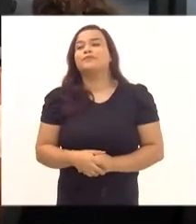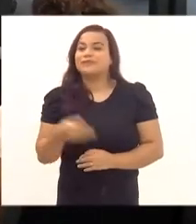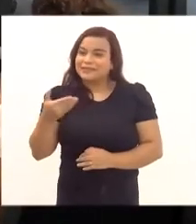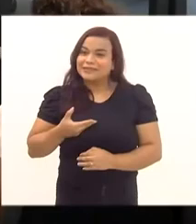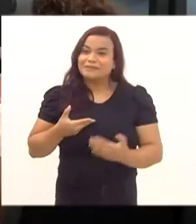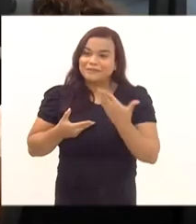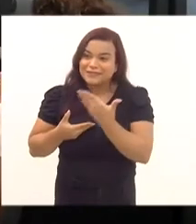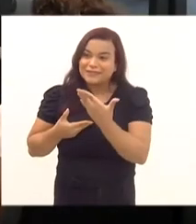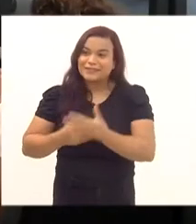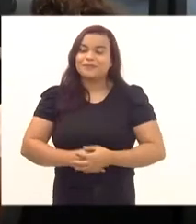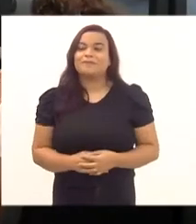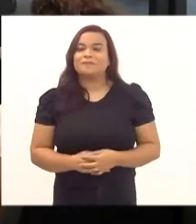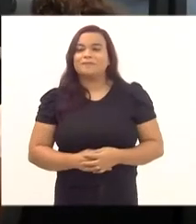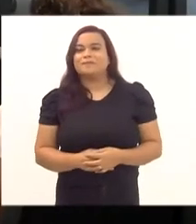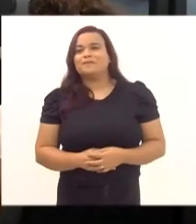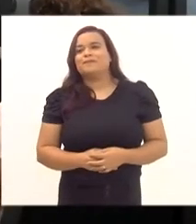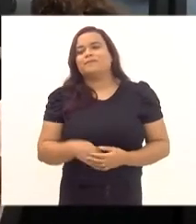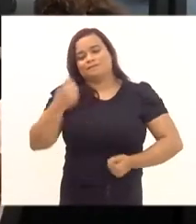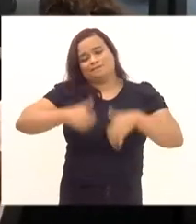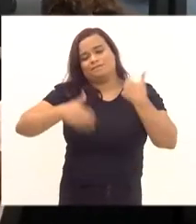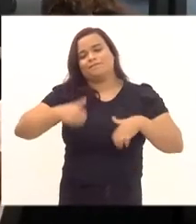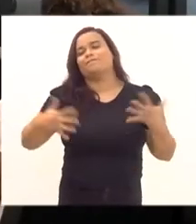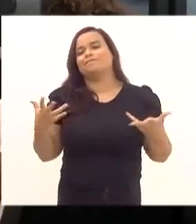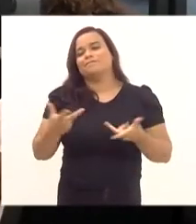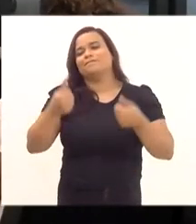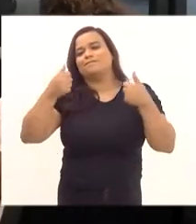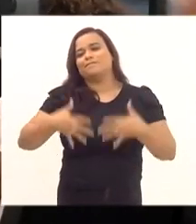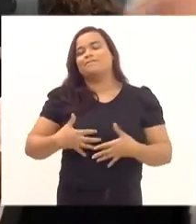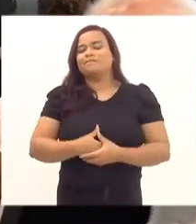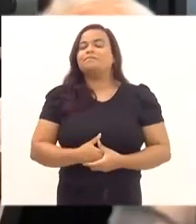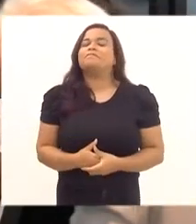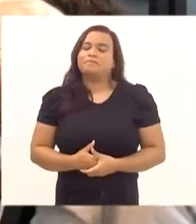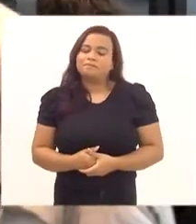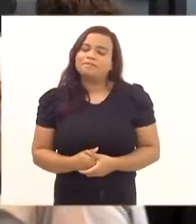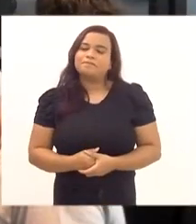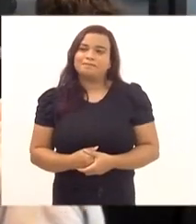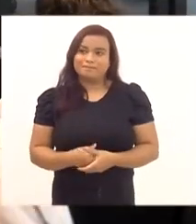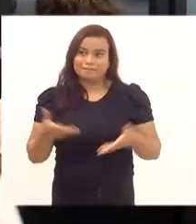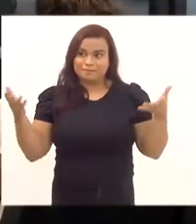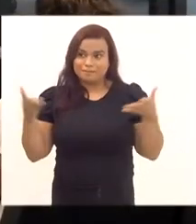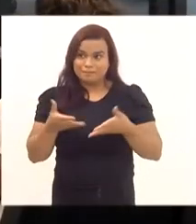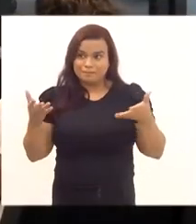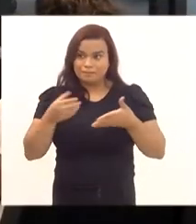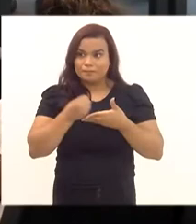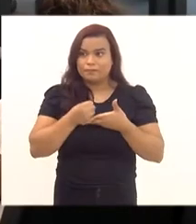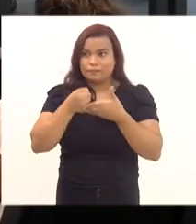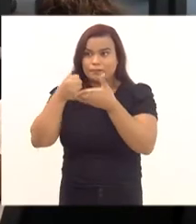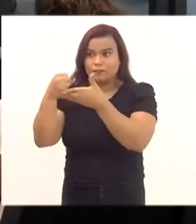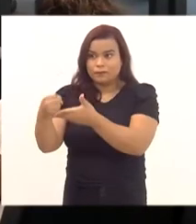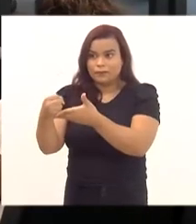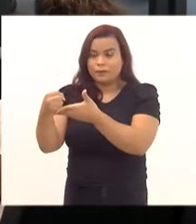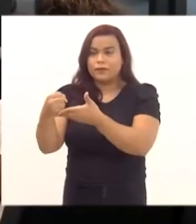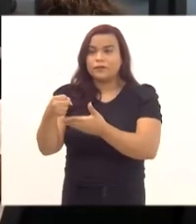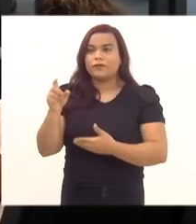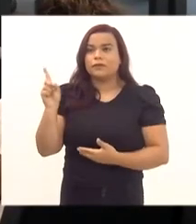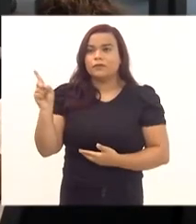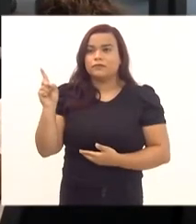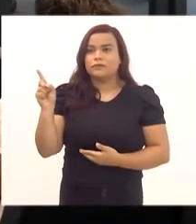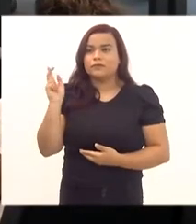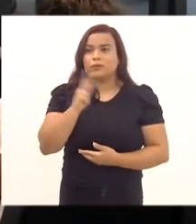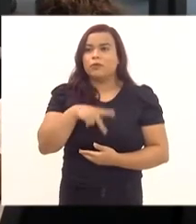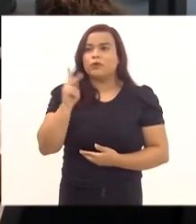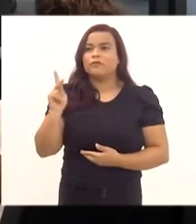amigo irmão por suas palavras e pela sua intervenção bom eu passo imediatamente a valci zuculoto